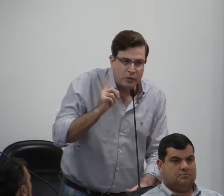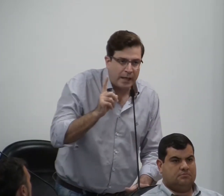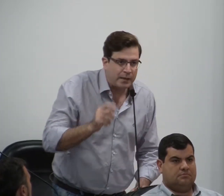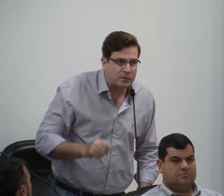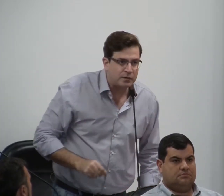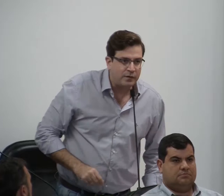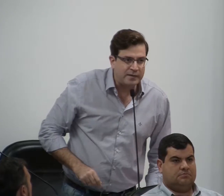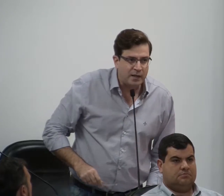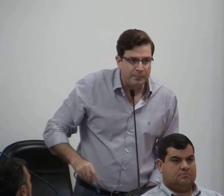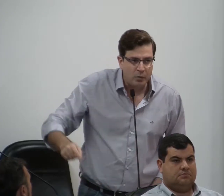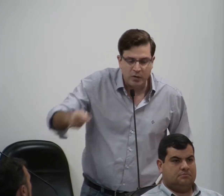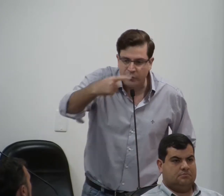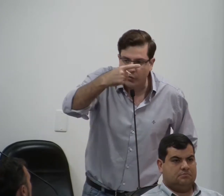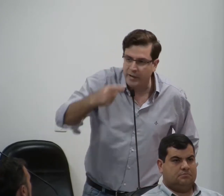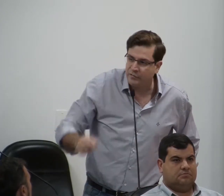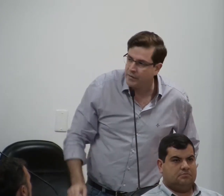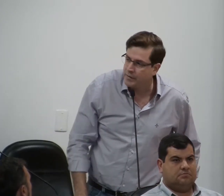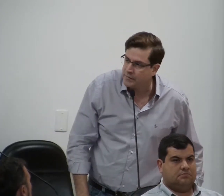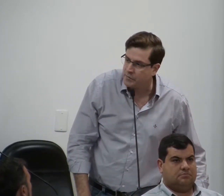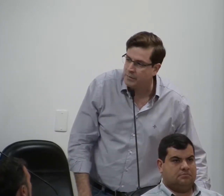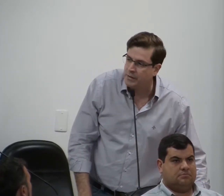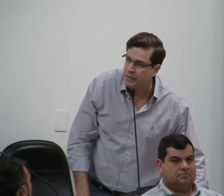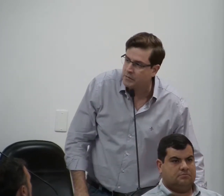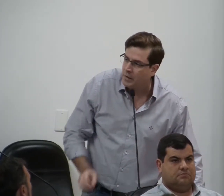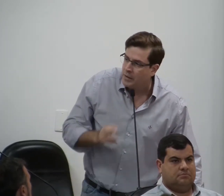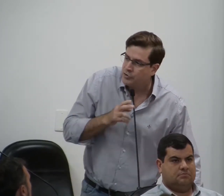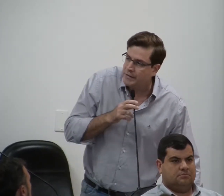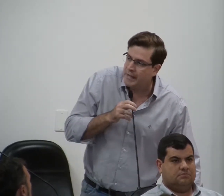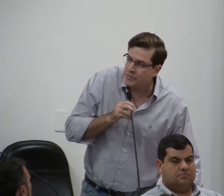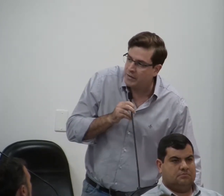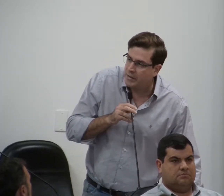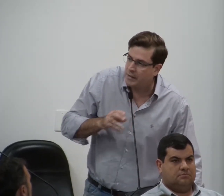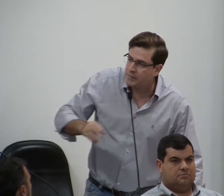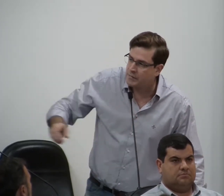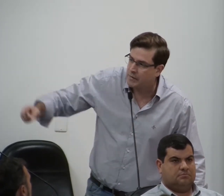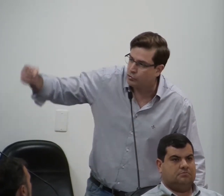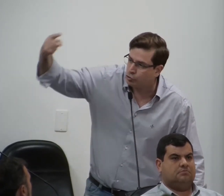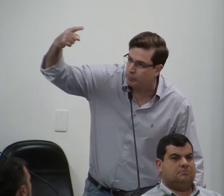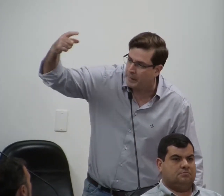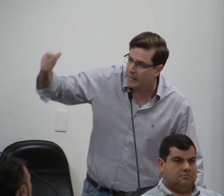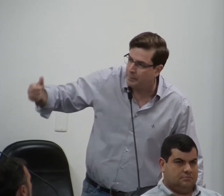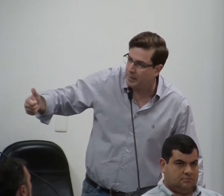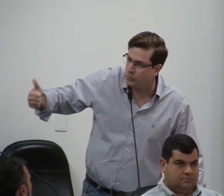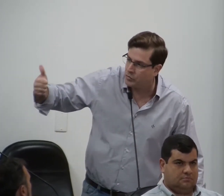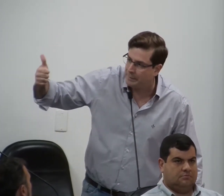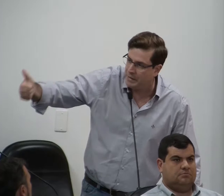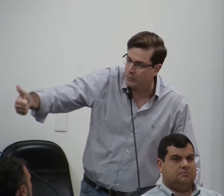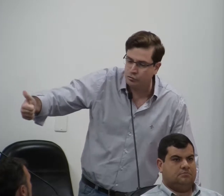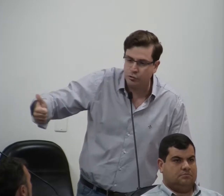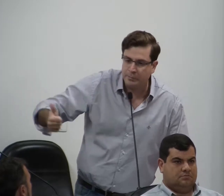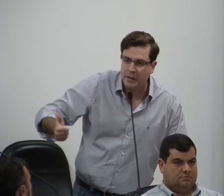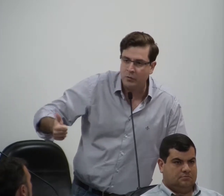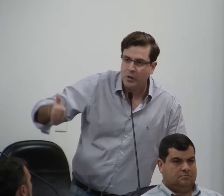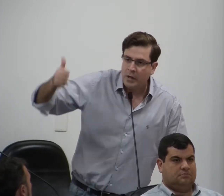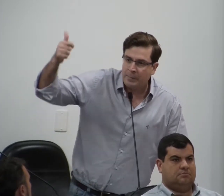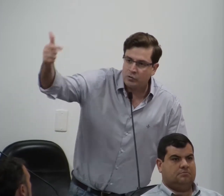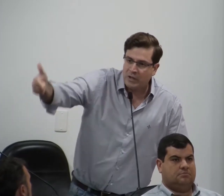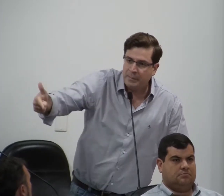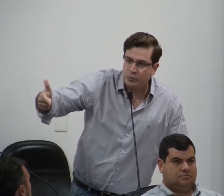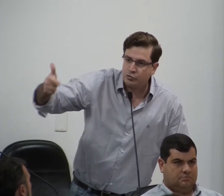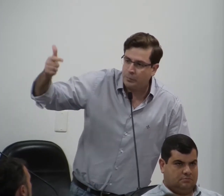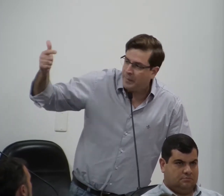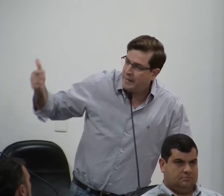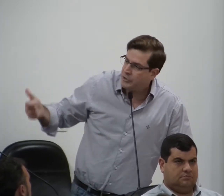de mulheres, vai saber o que foi a vida dessas meninas, já desde criança sendo estuprada pelos amigos do irmão,